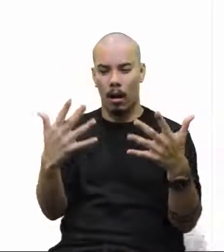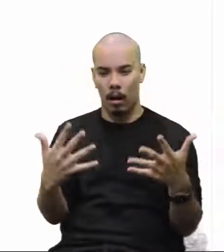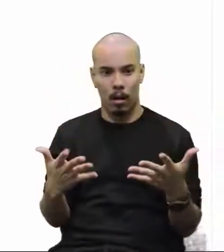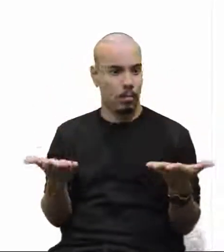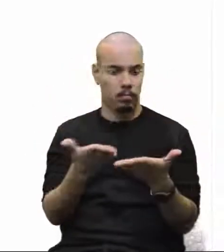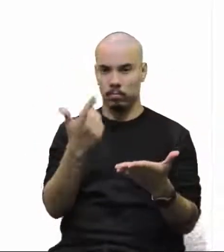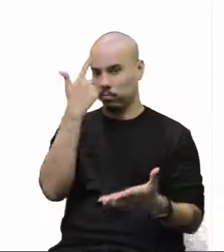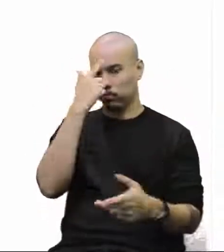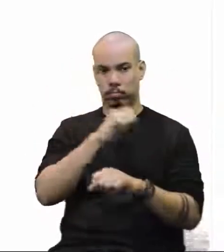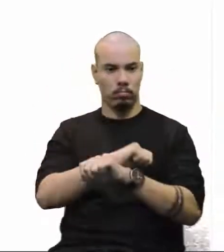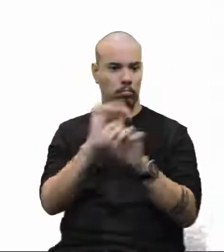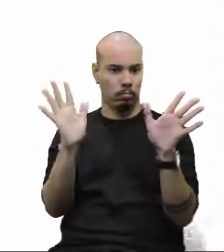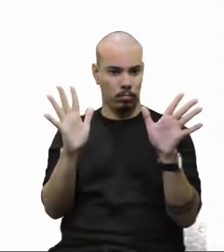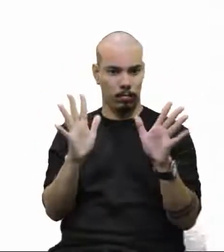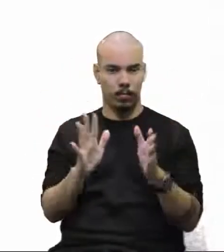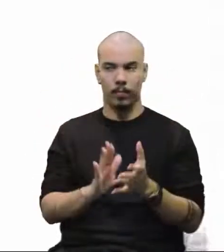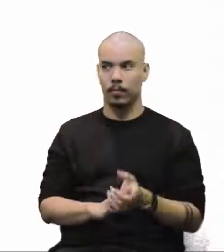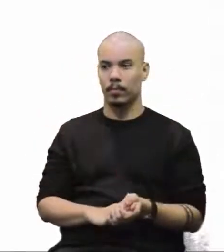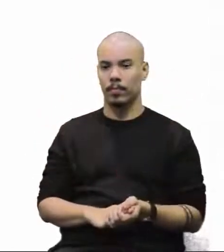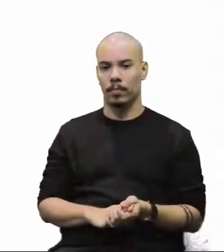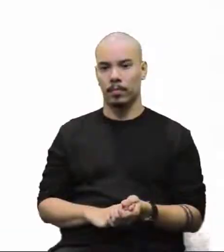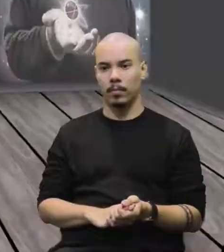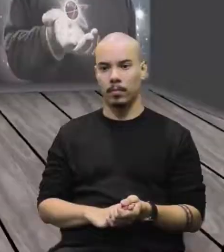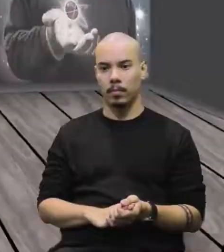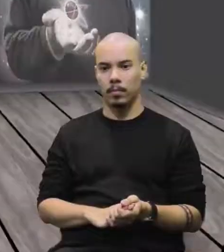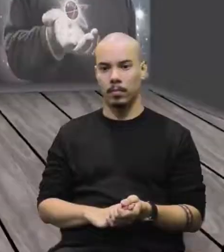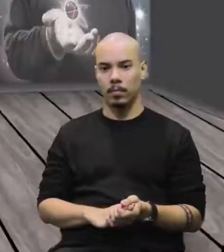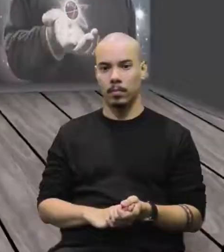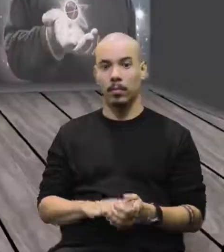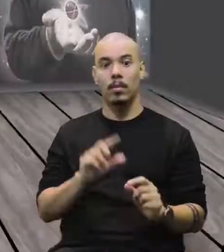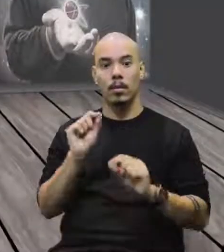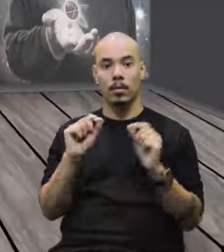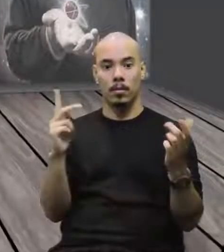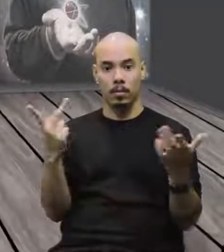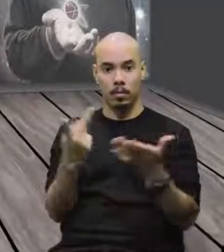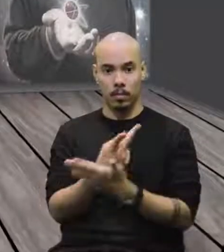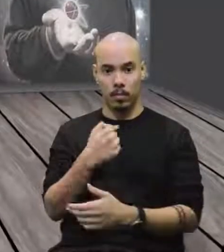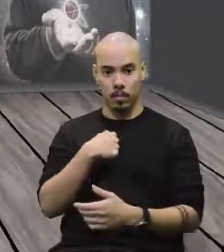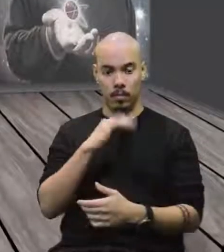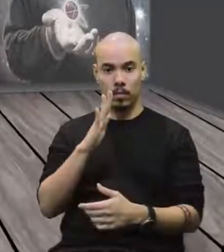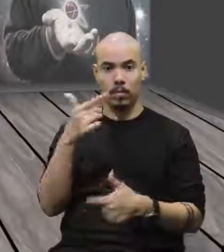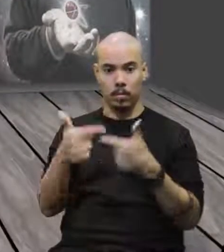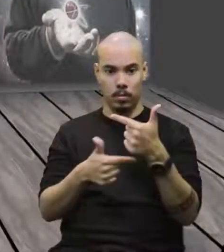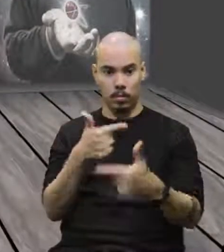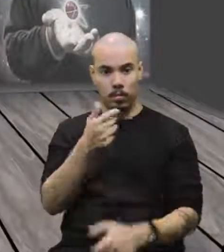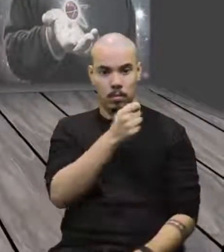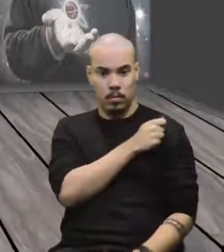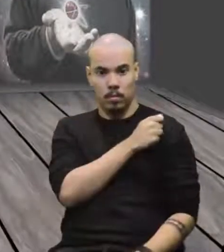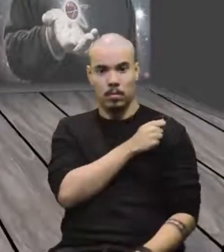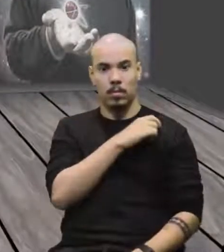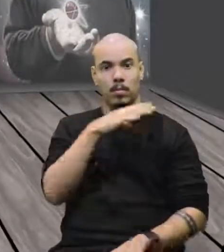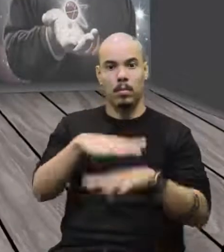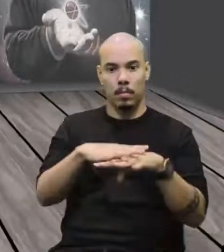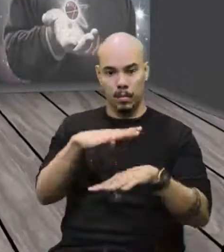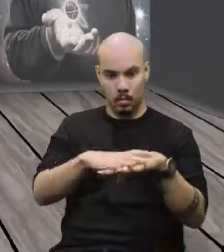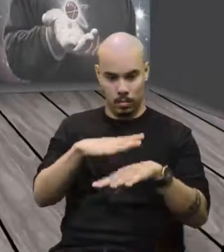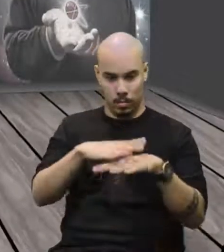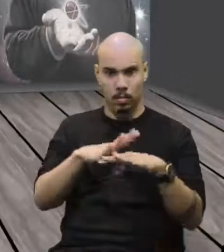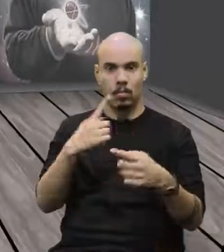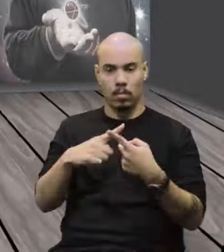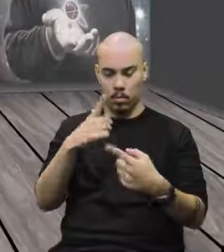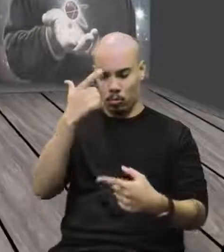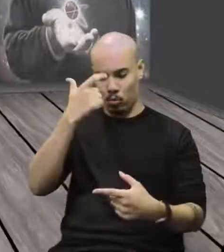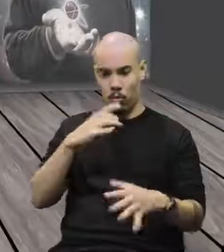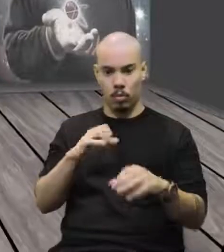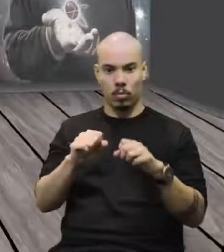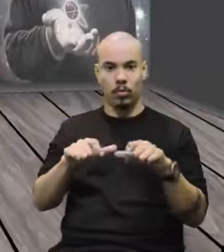está acontecendo? Pessoal, olha só, é algo assim que eu já trabalhei, né, com os alunos, matemática, por ter formação, mas